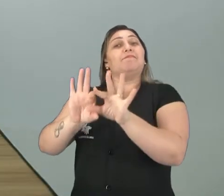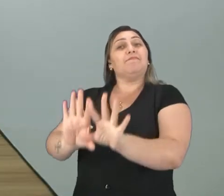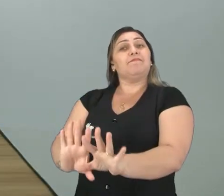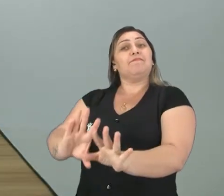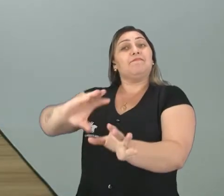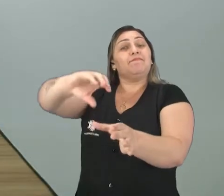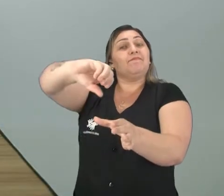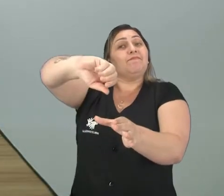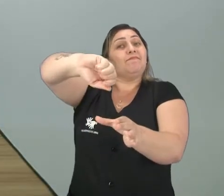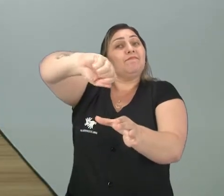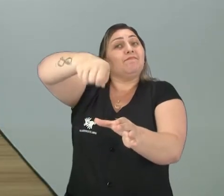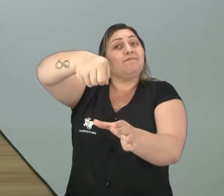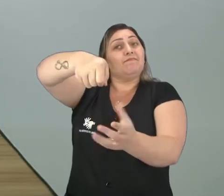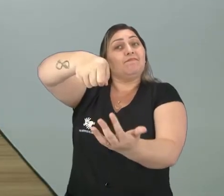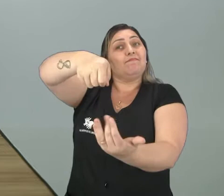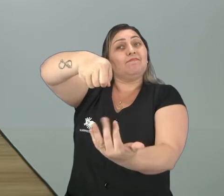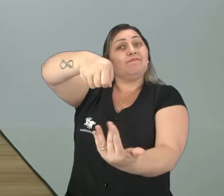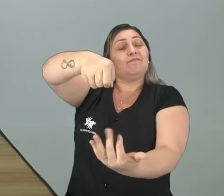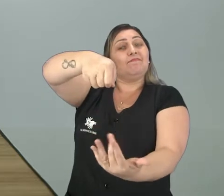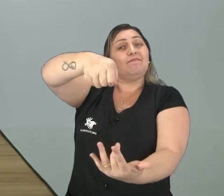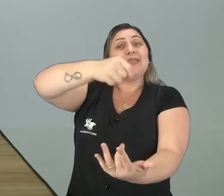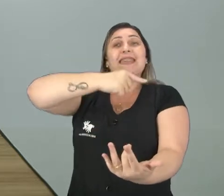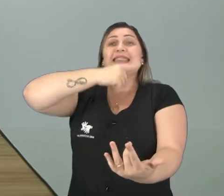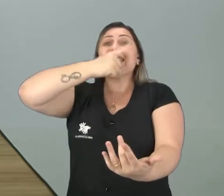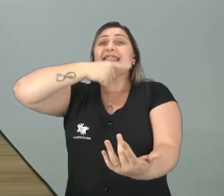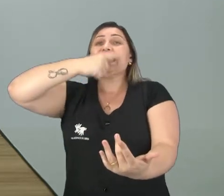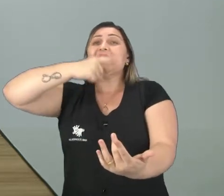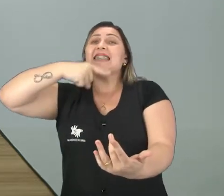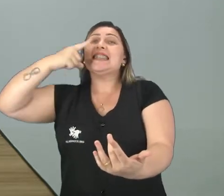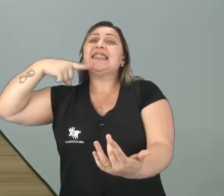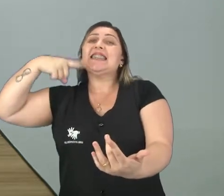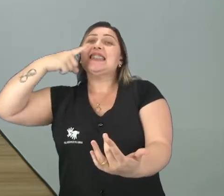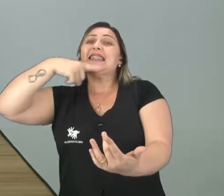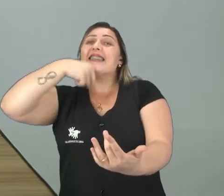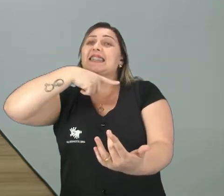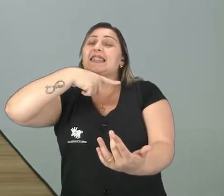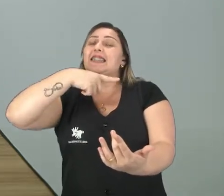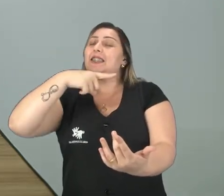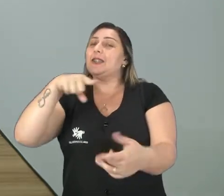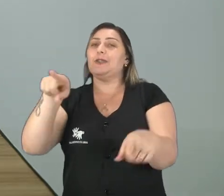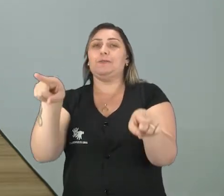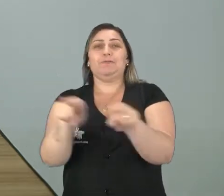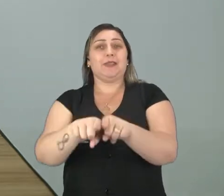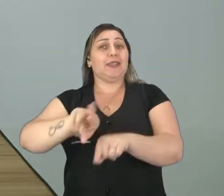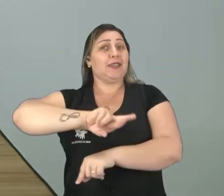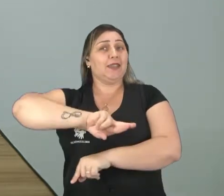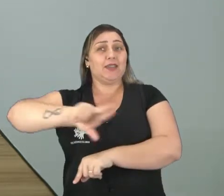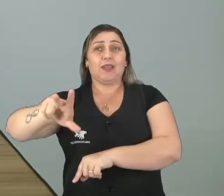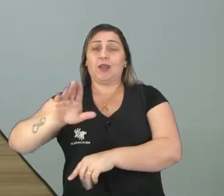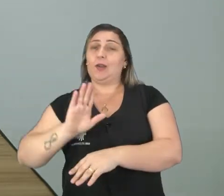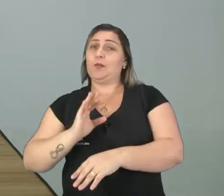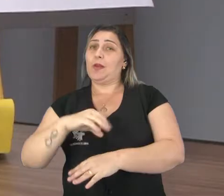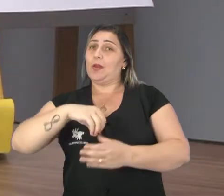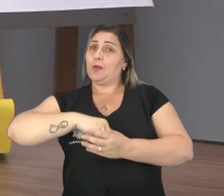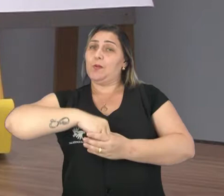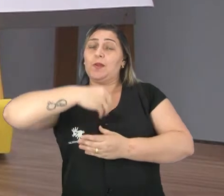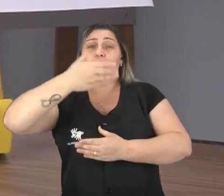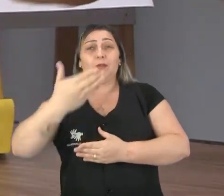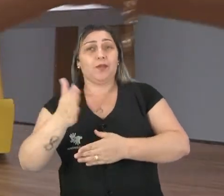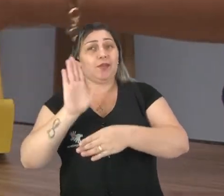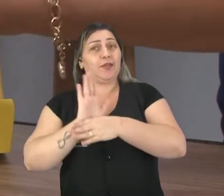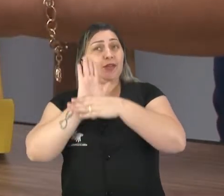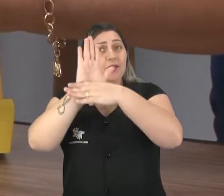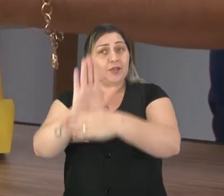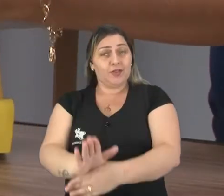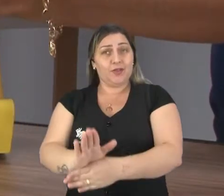Deixar a torneira aberta enquanto se escova os dentes. Também não é uma atitude que